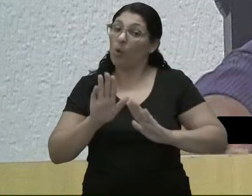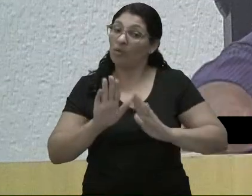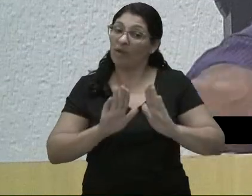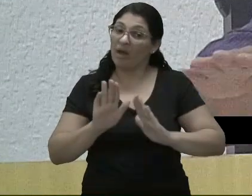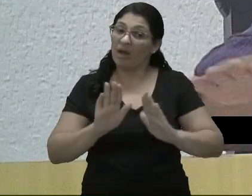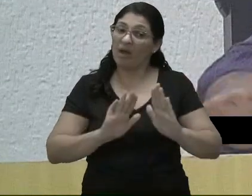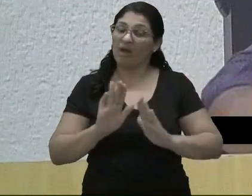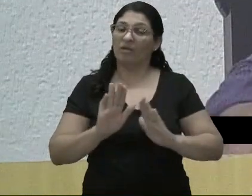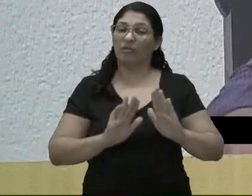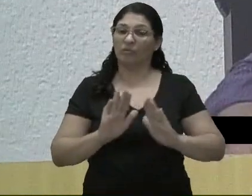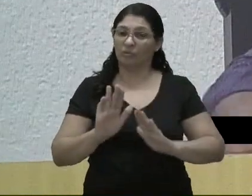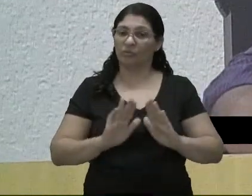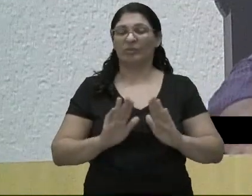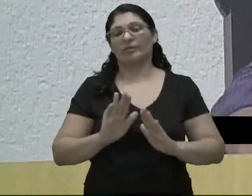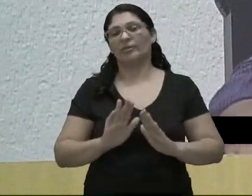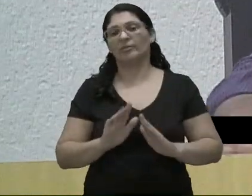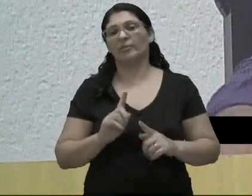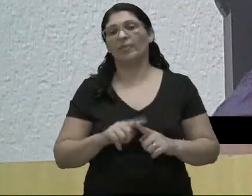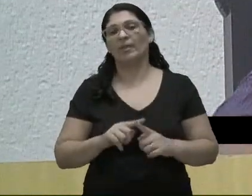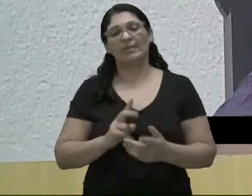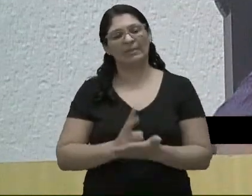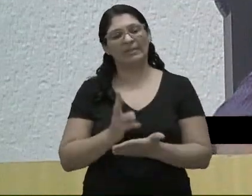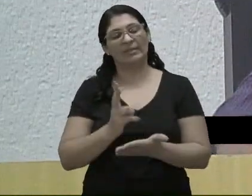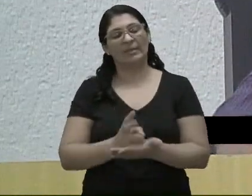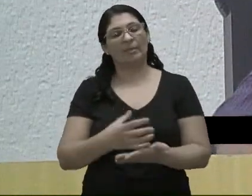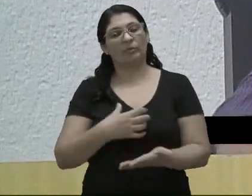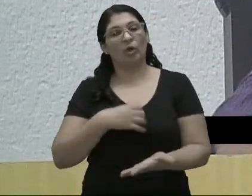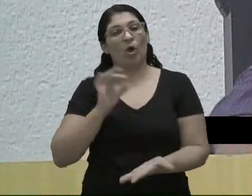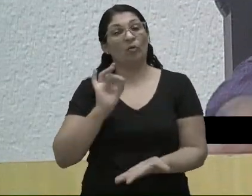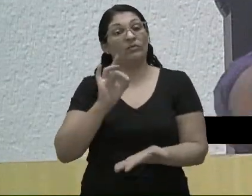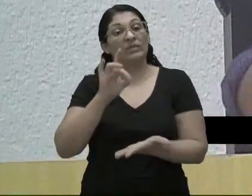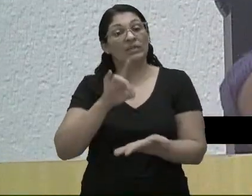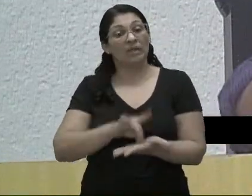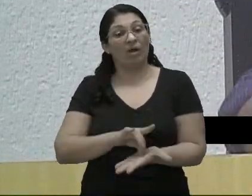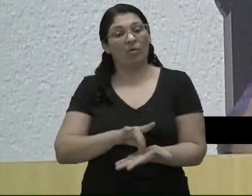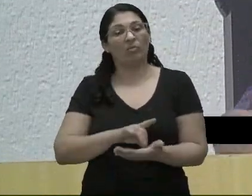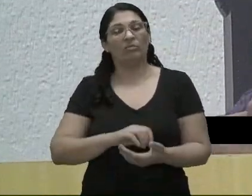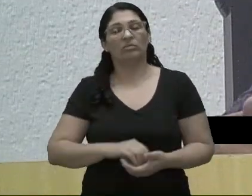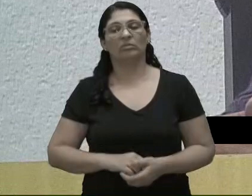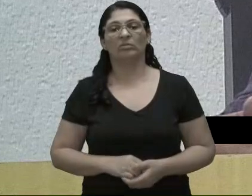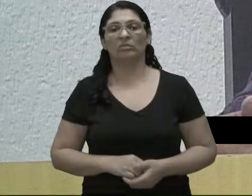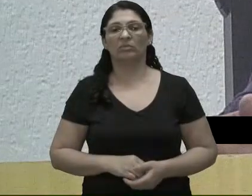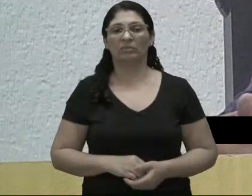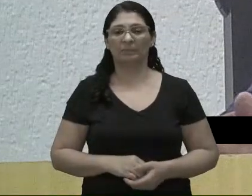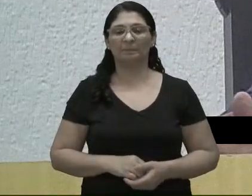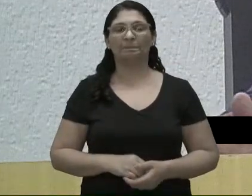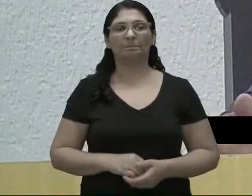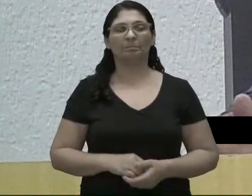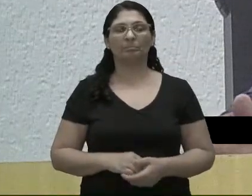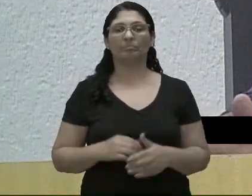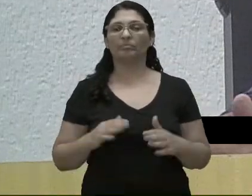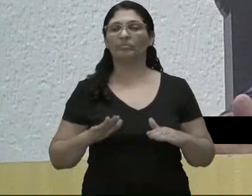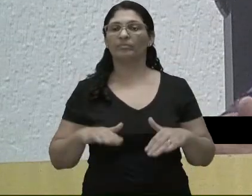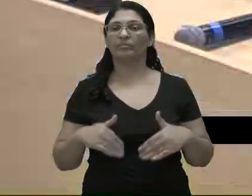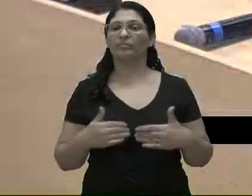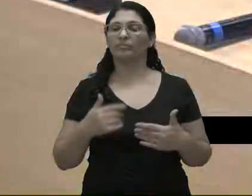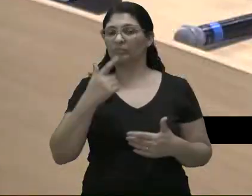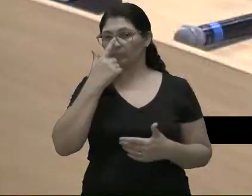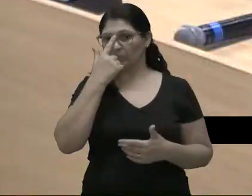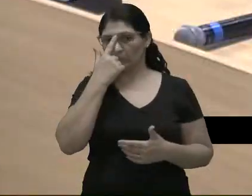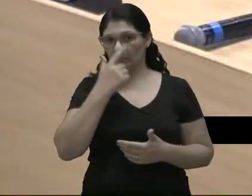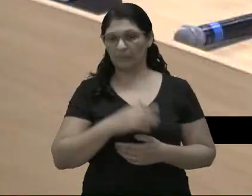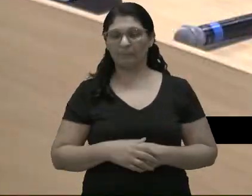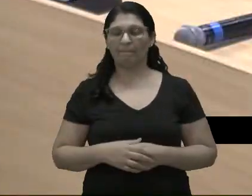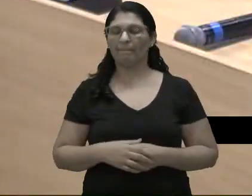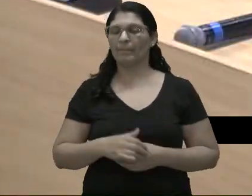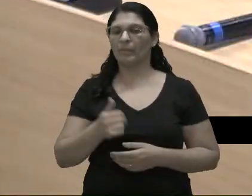porque sempre de forma oficial, tá? Então, falando aí, novamente... Vereador, desculpa